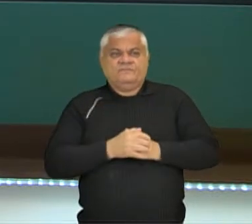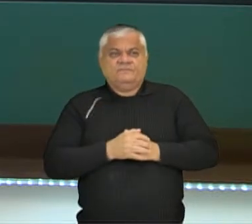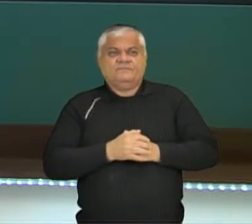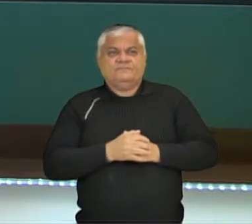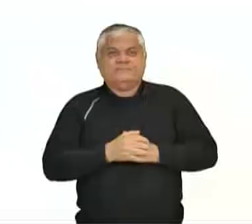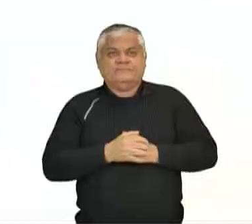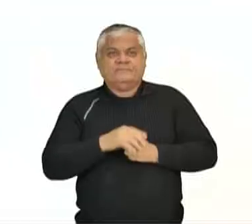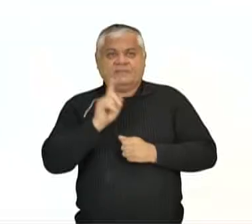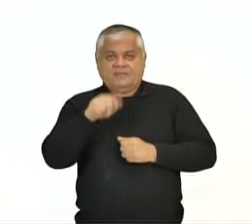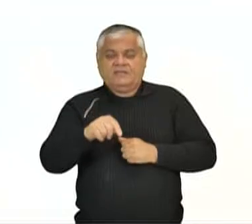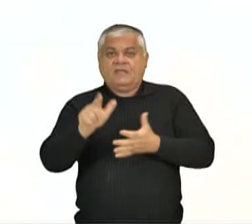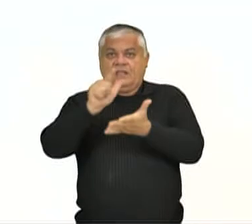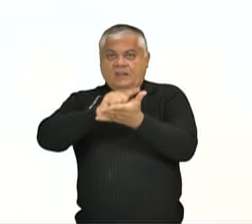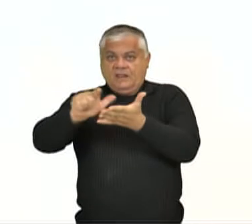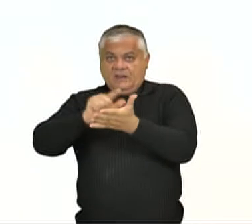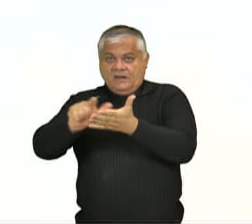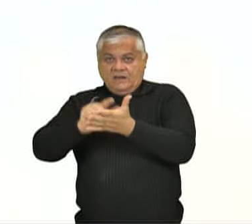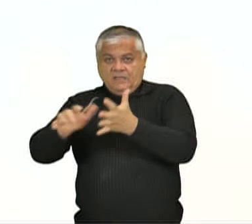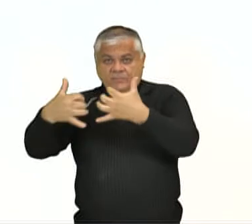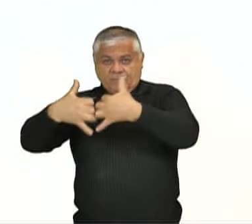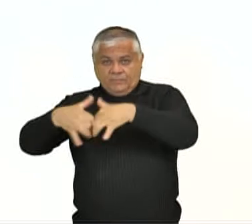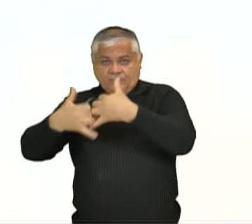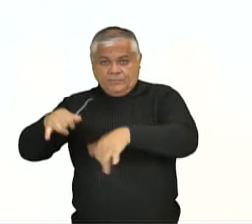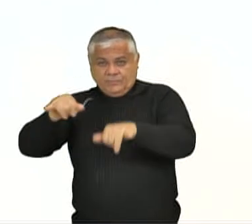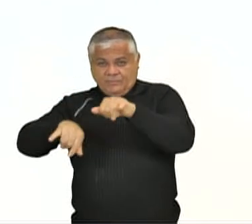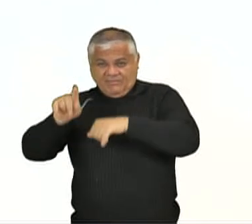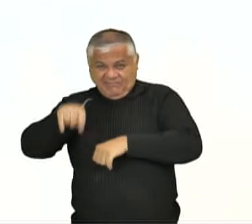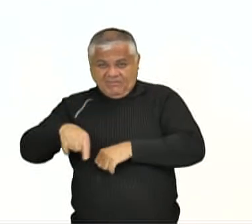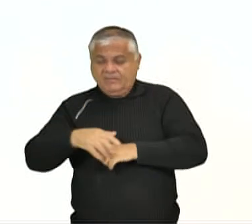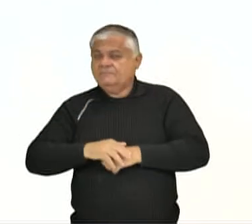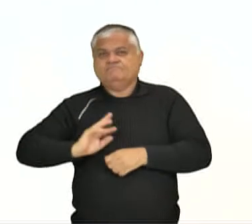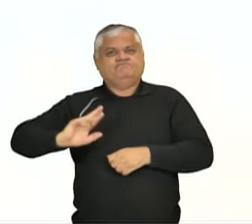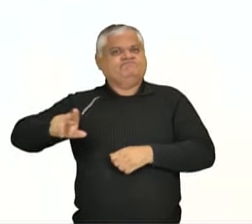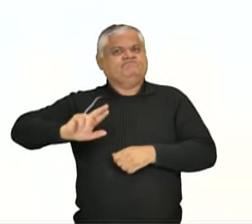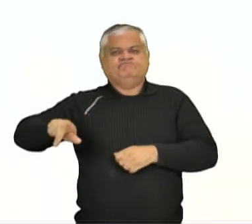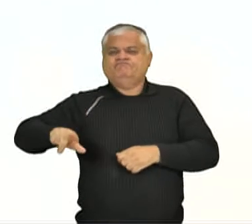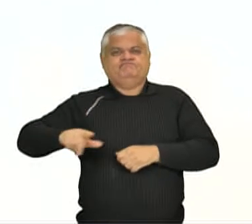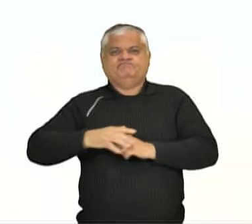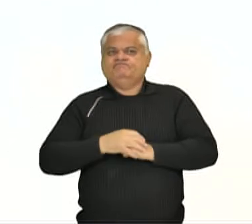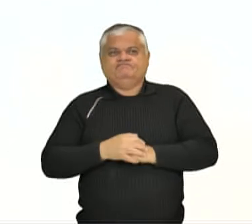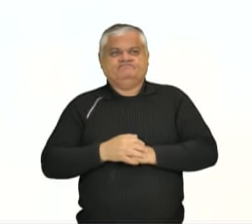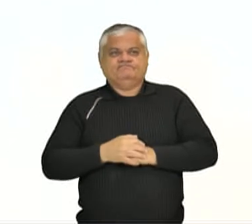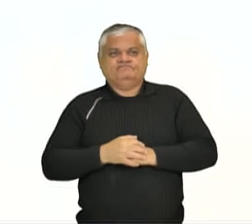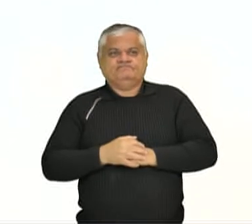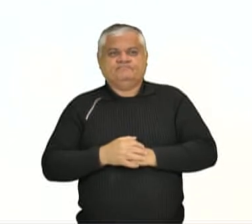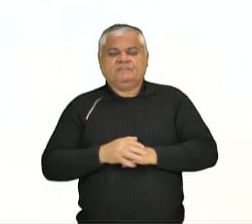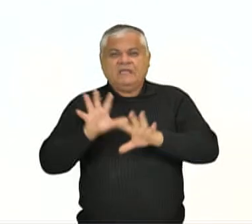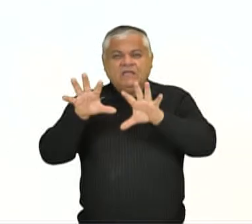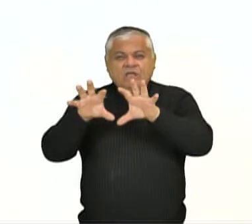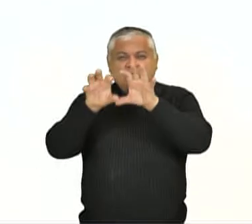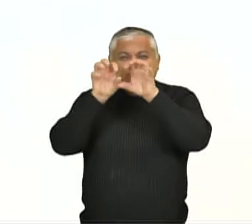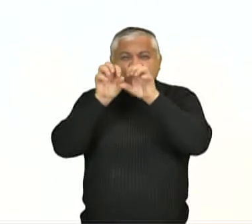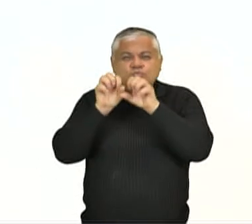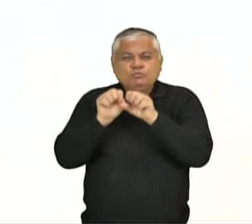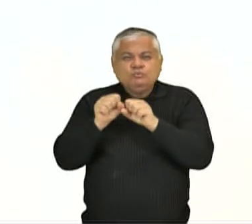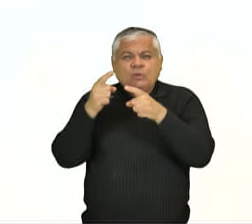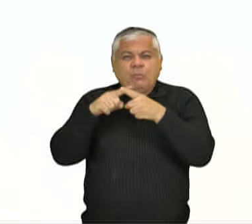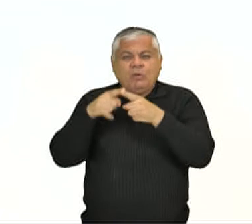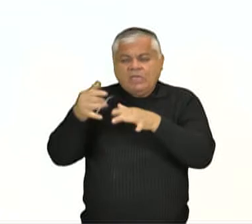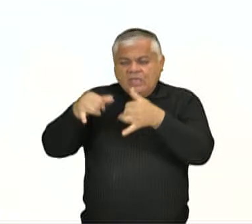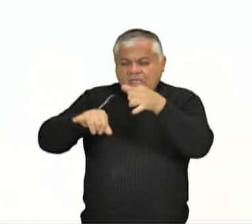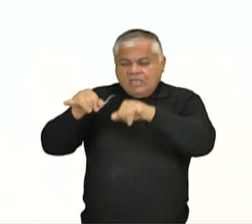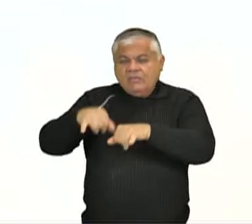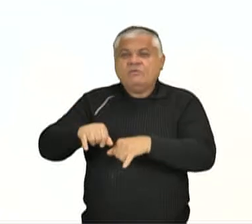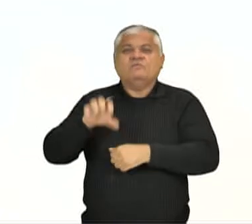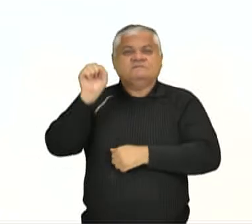por processo de limpeza e refinamento? Não, não. São mais escuros porque não recebem aditivos